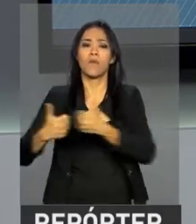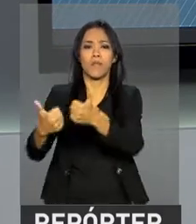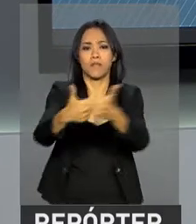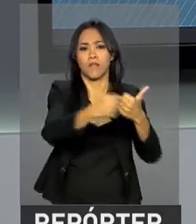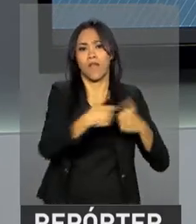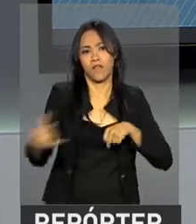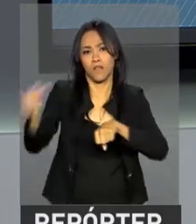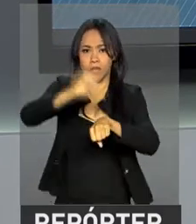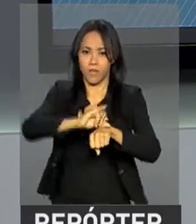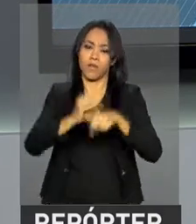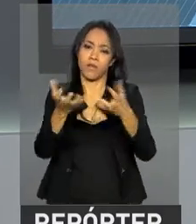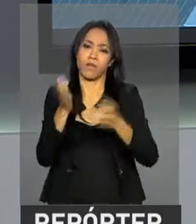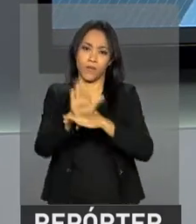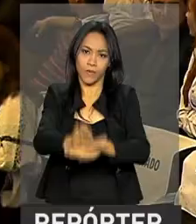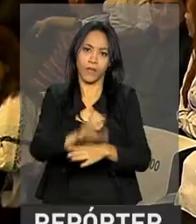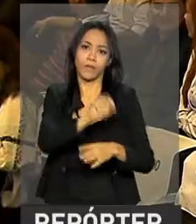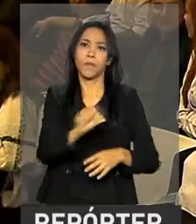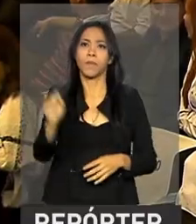e no interior do país.